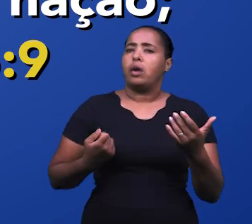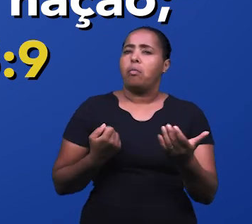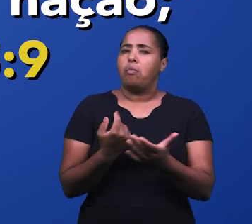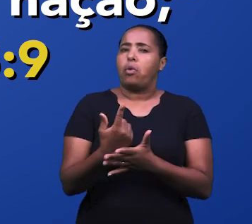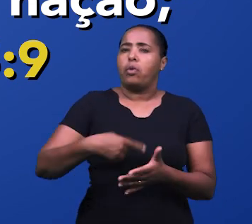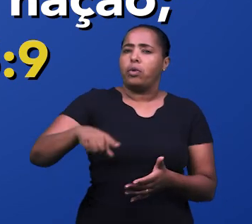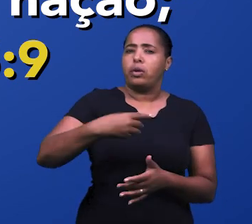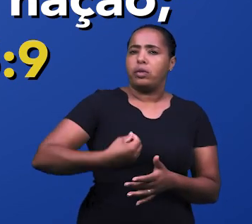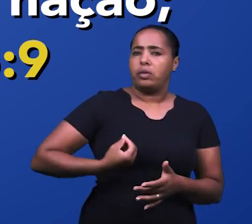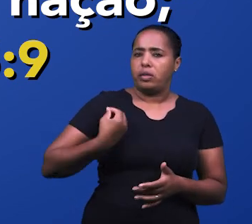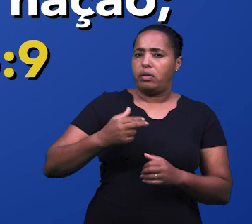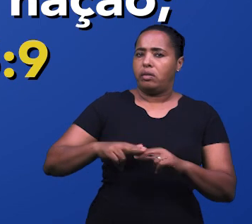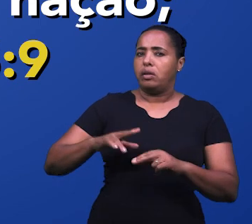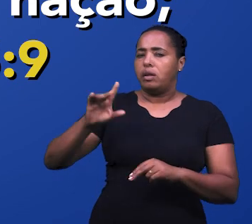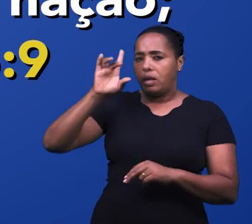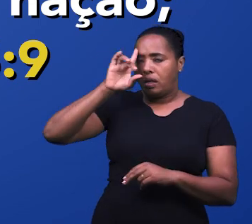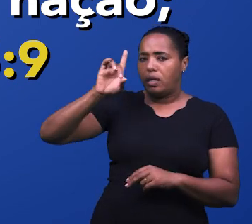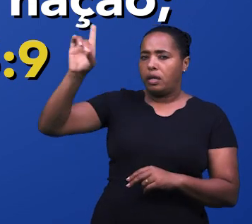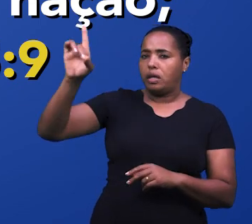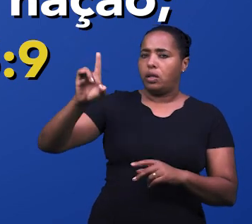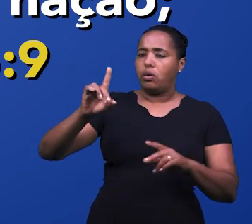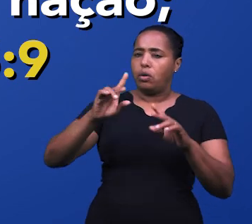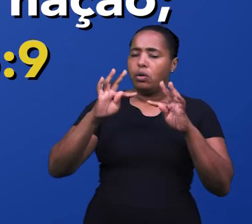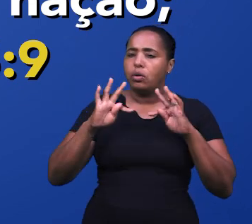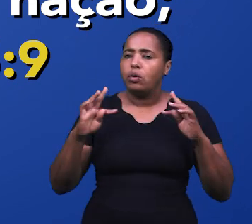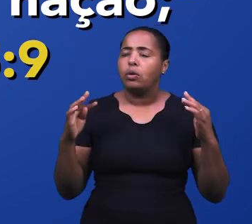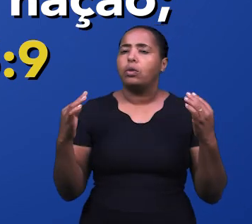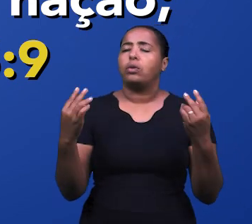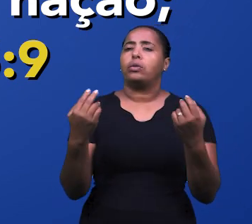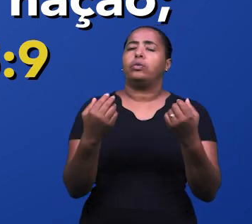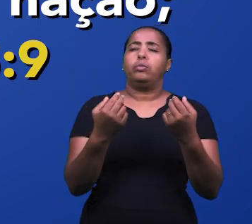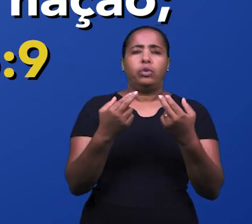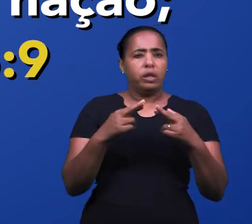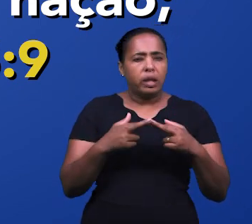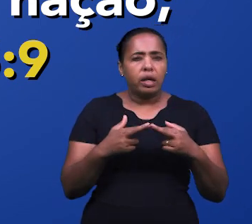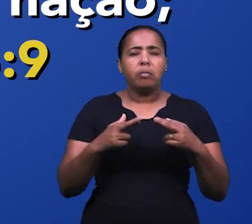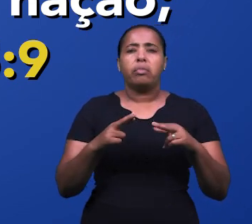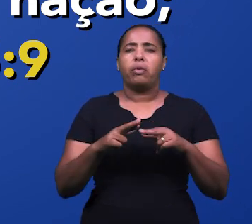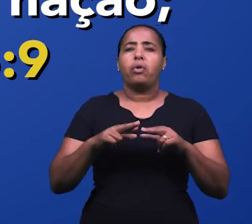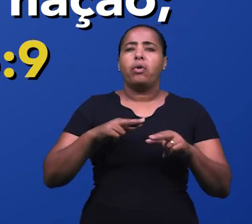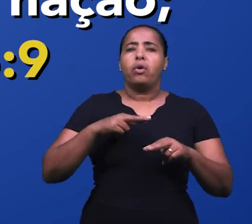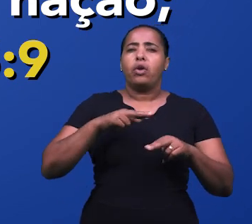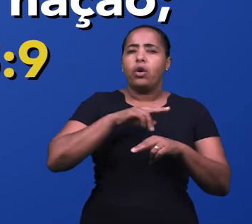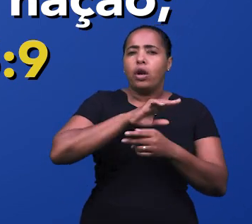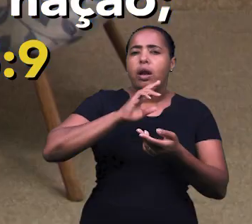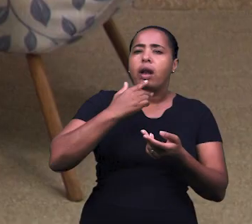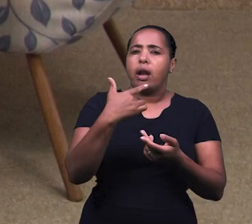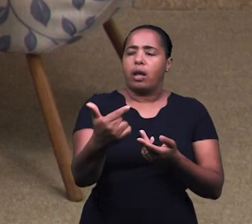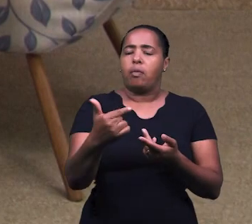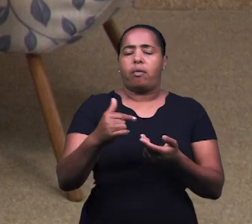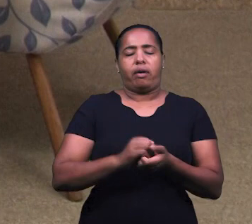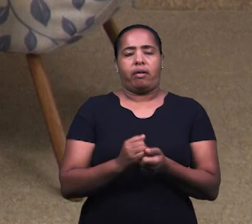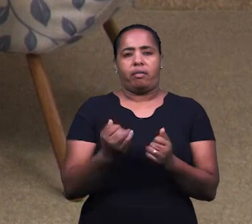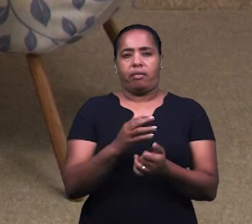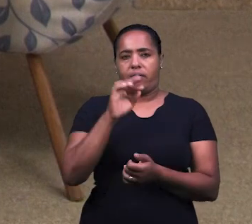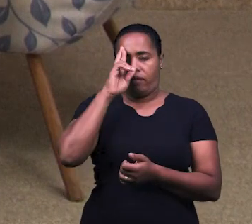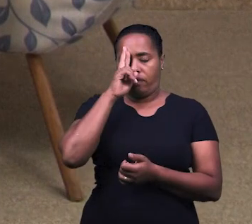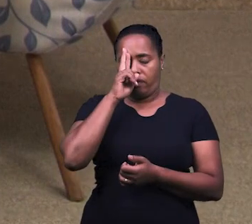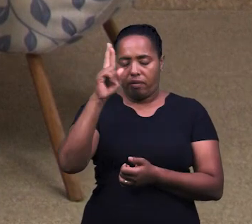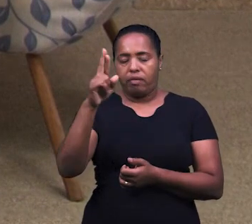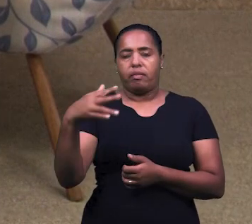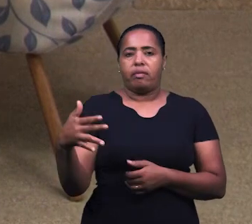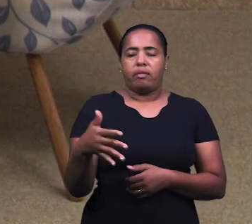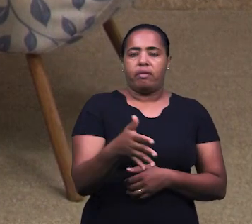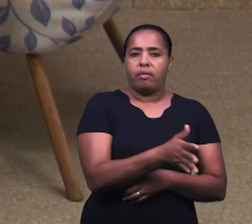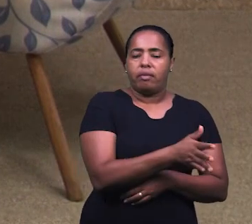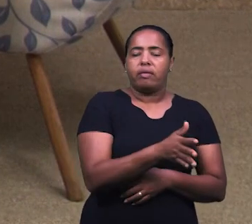para Deus, de toda a tribo e língua e povo e nação. A paz do Senhor Jesus. Louvado seja o nome